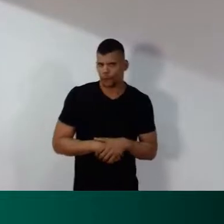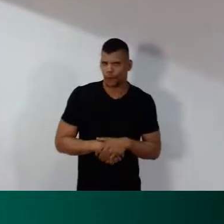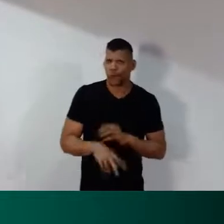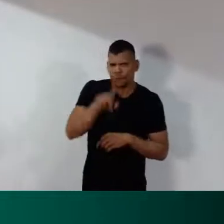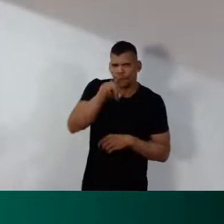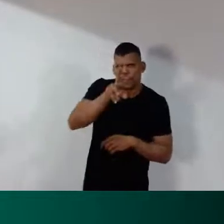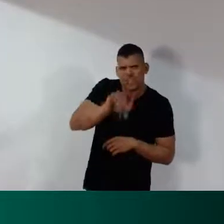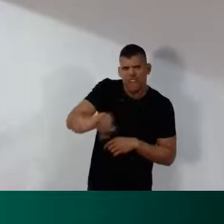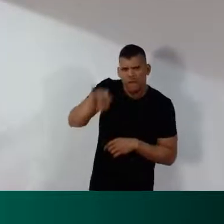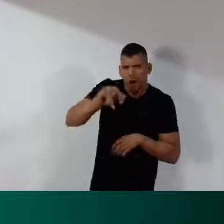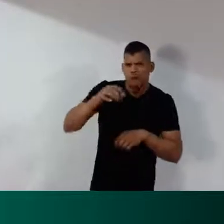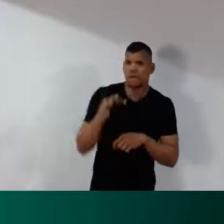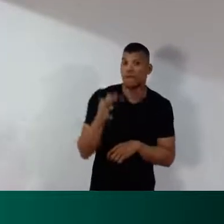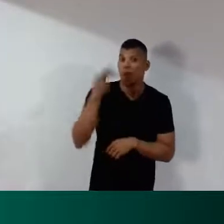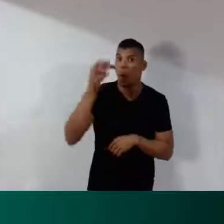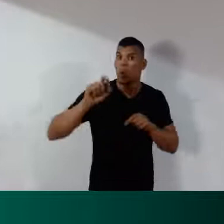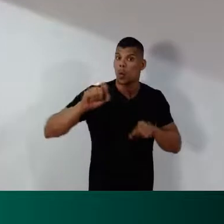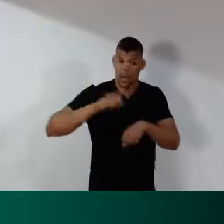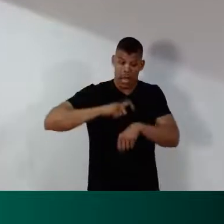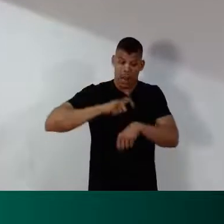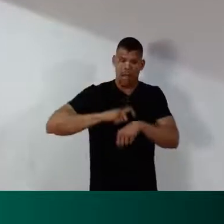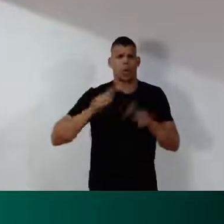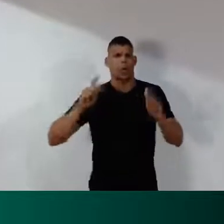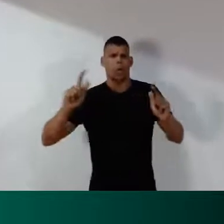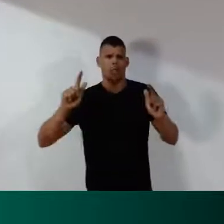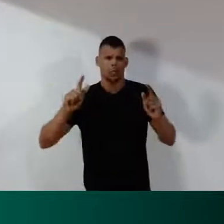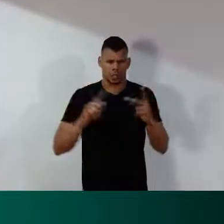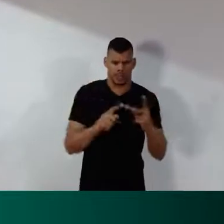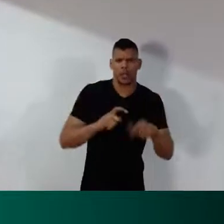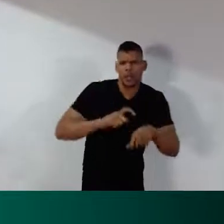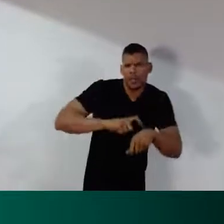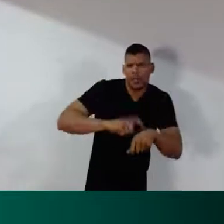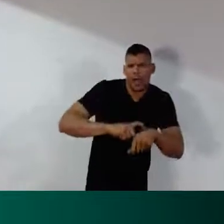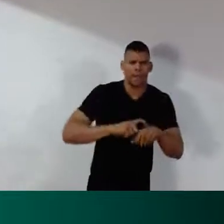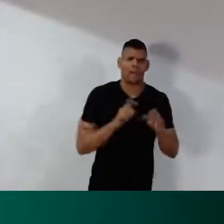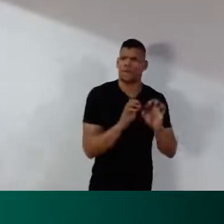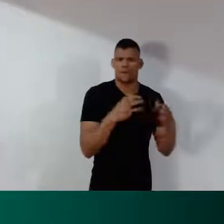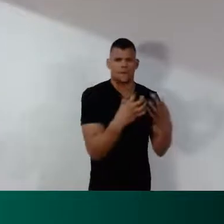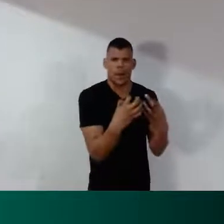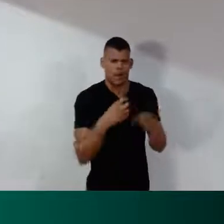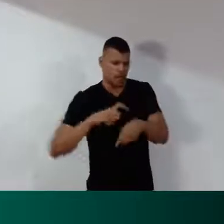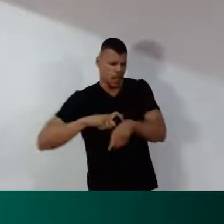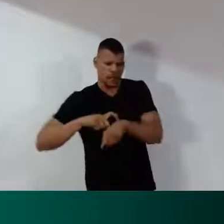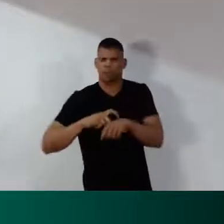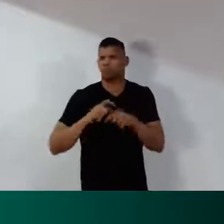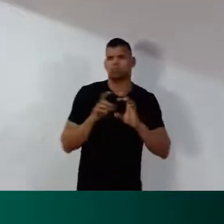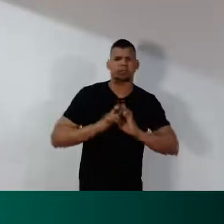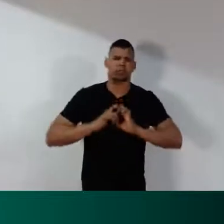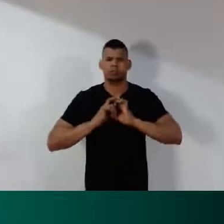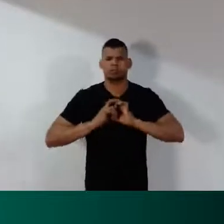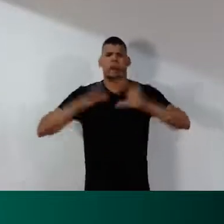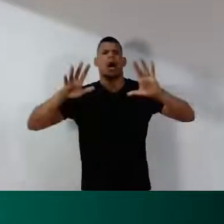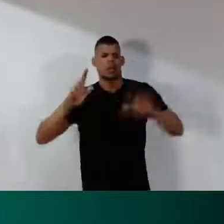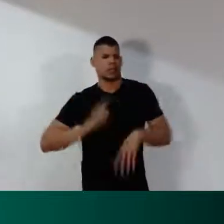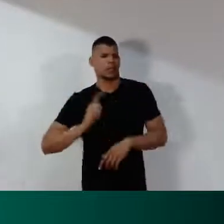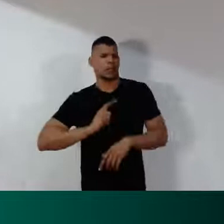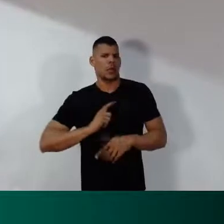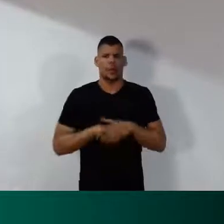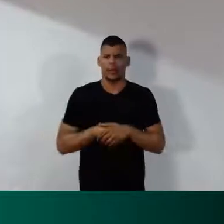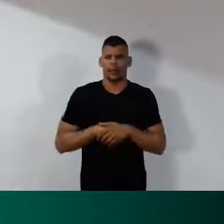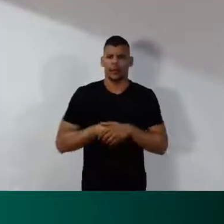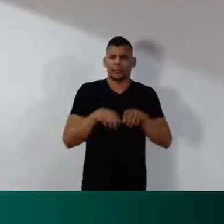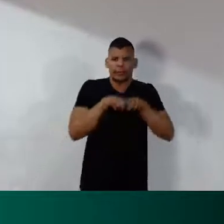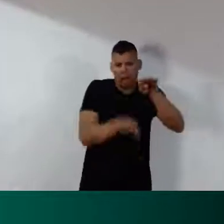você vai ter mais tempo para o lazer você vai ter mais tempo para fazer o que você bem entender as